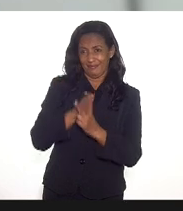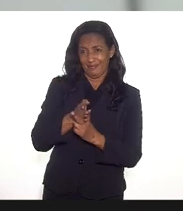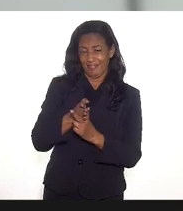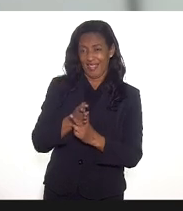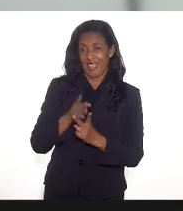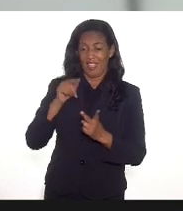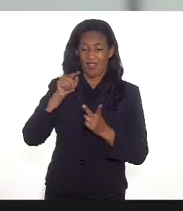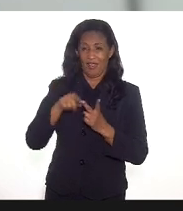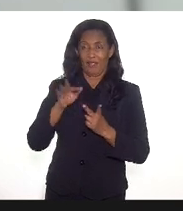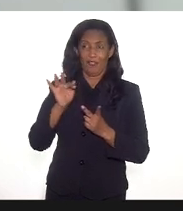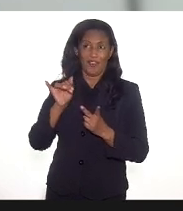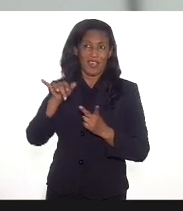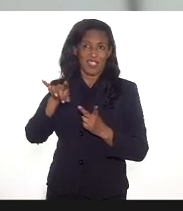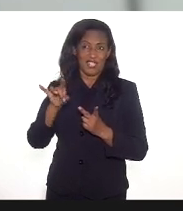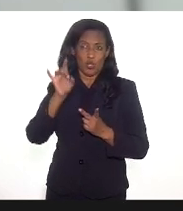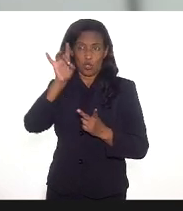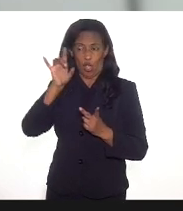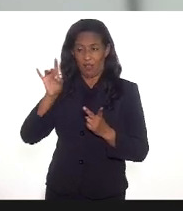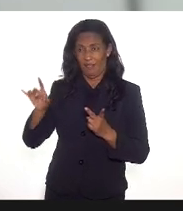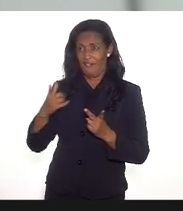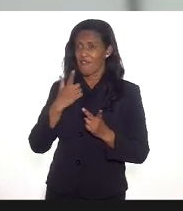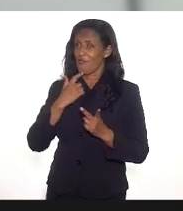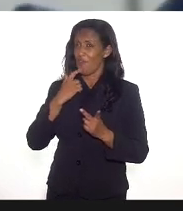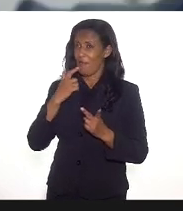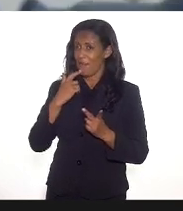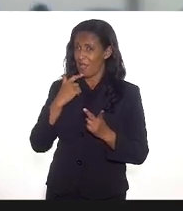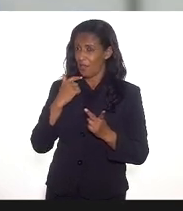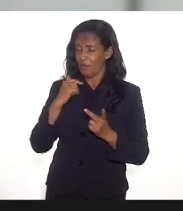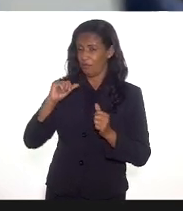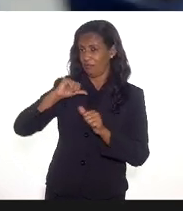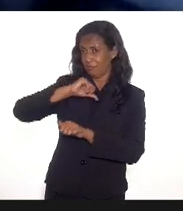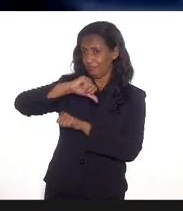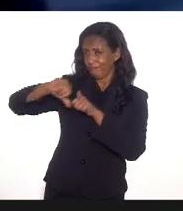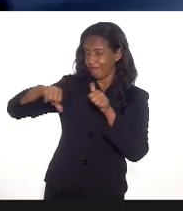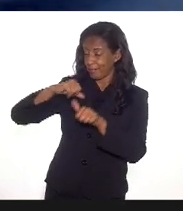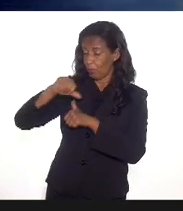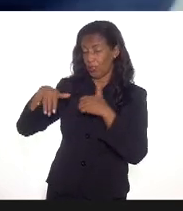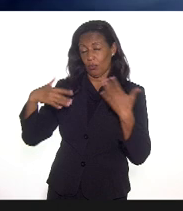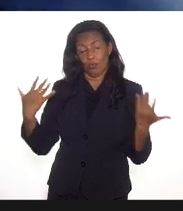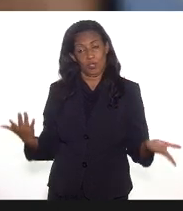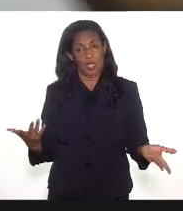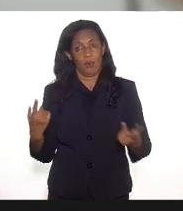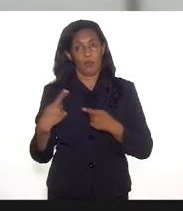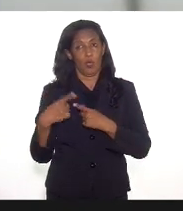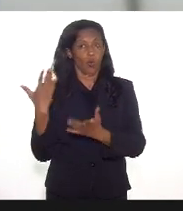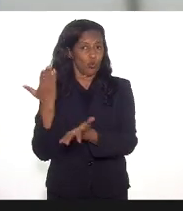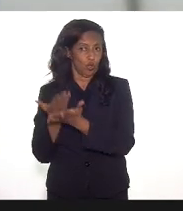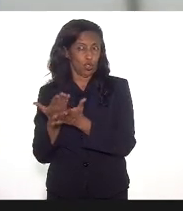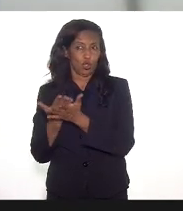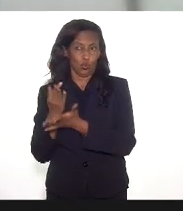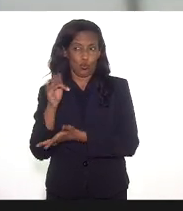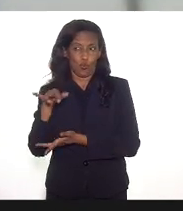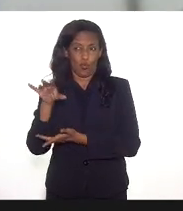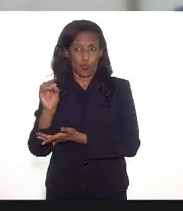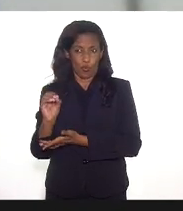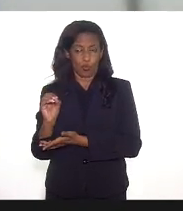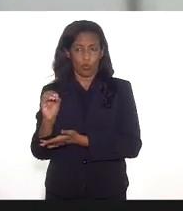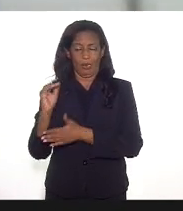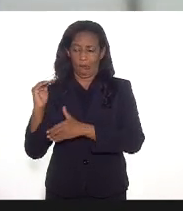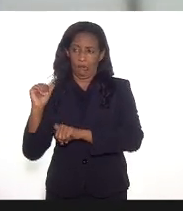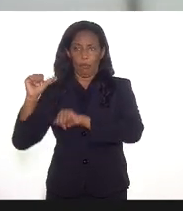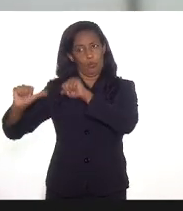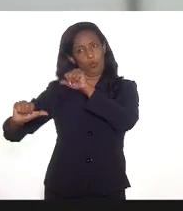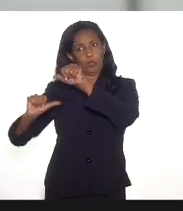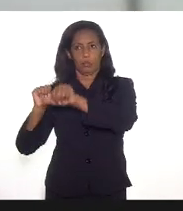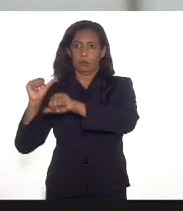do vermelho, pode ter mudado, porque os estudos previdenciários do Fundo Financeiro se alteram,